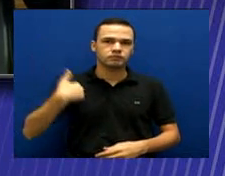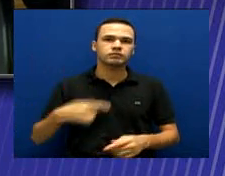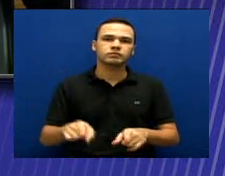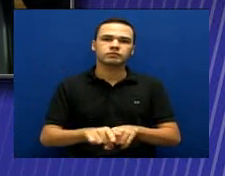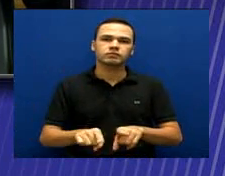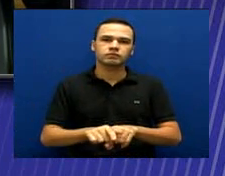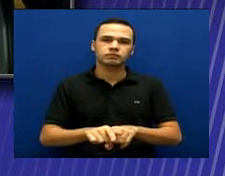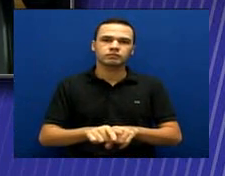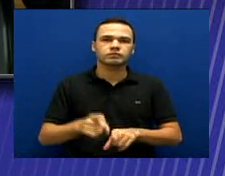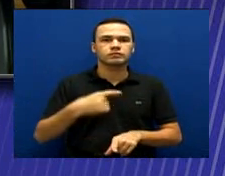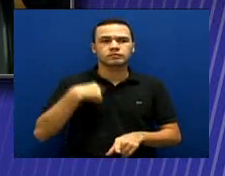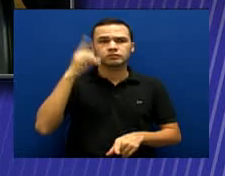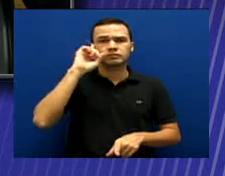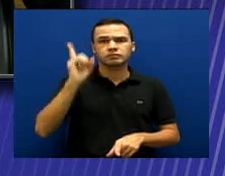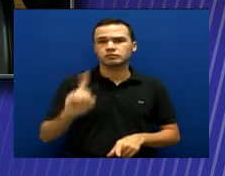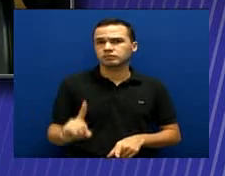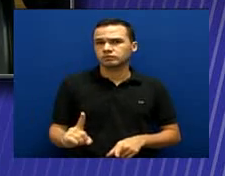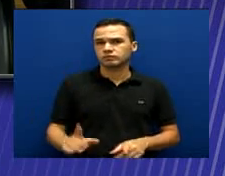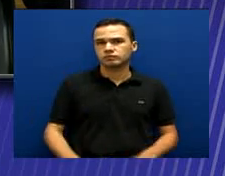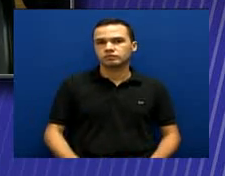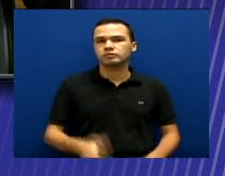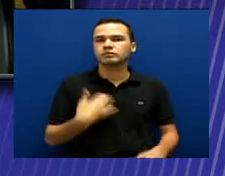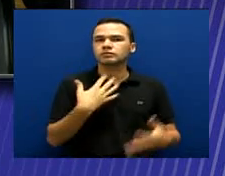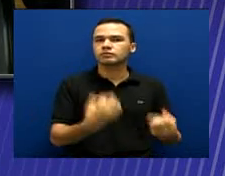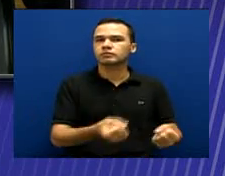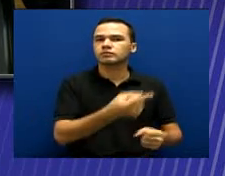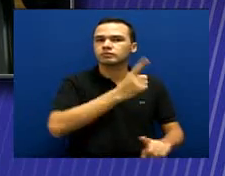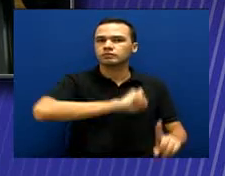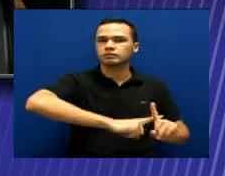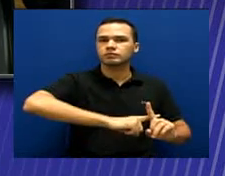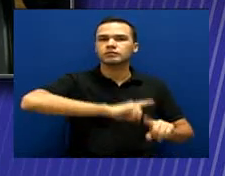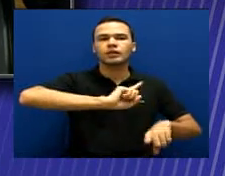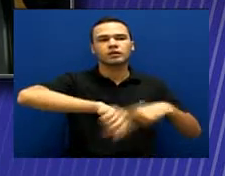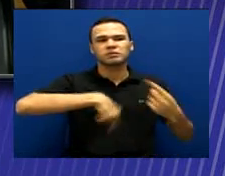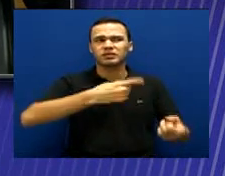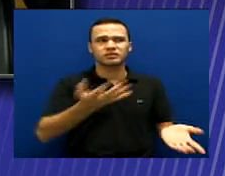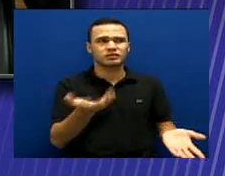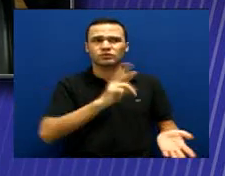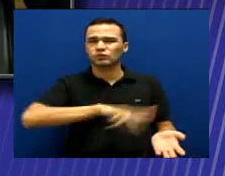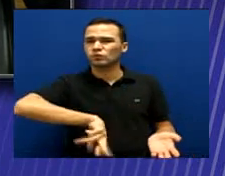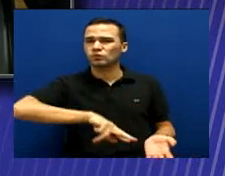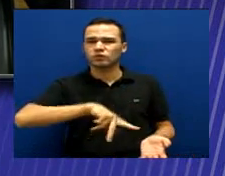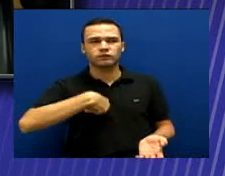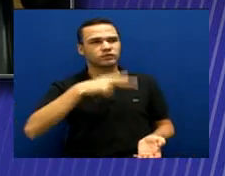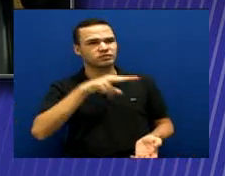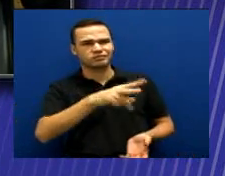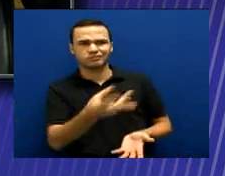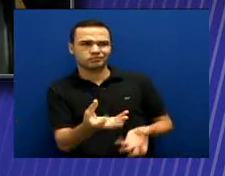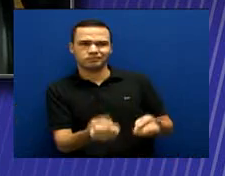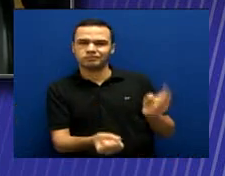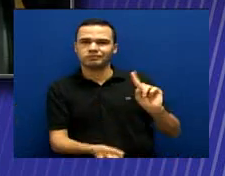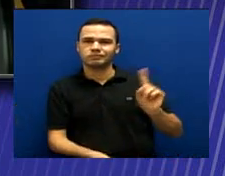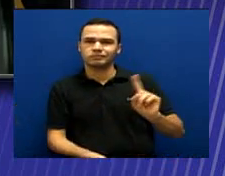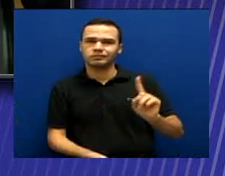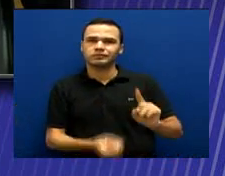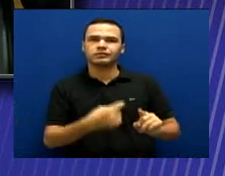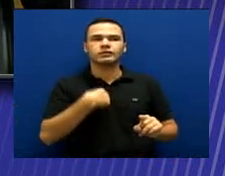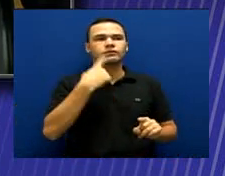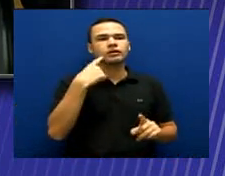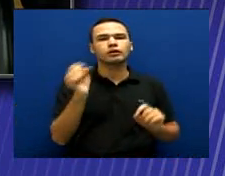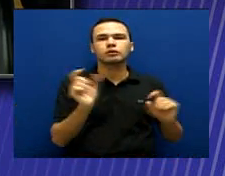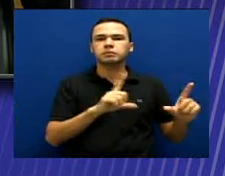eu não sei como fica aceito aqui um número positivo quando ele não é quando a gente sabe este essa instituição